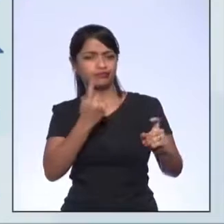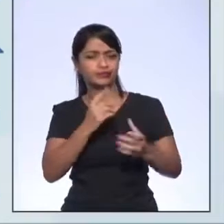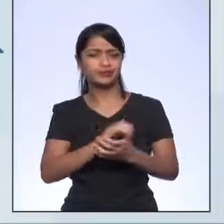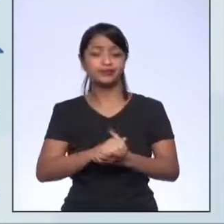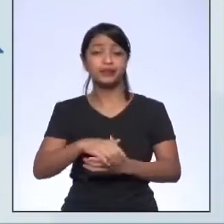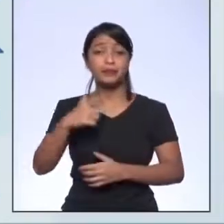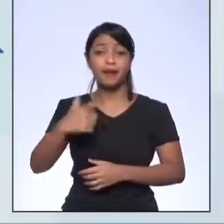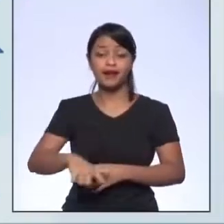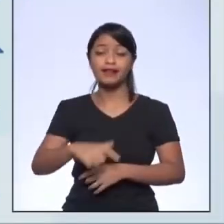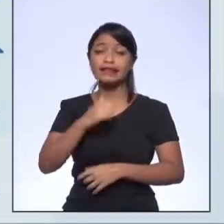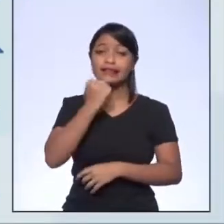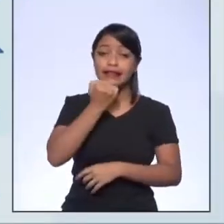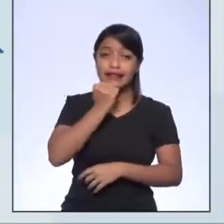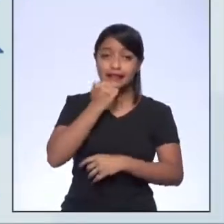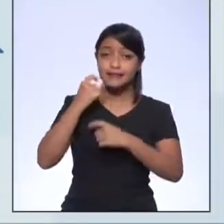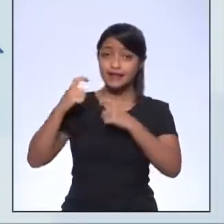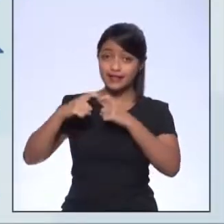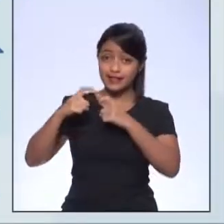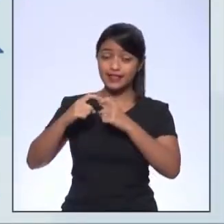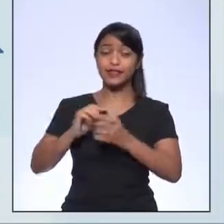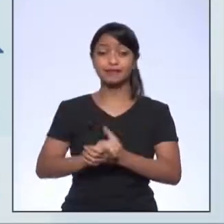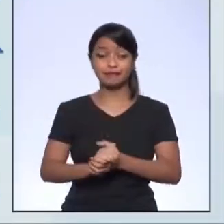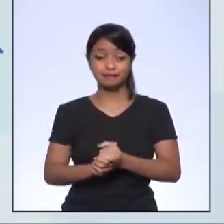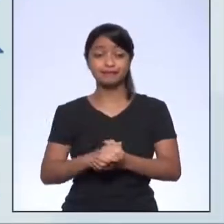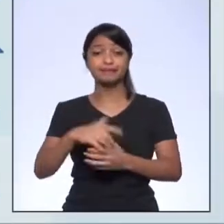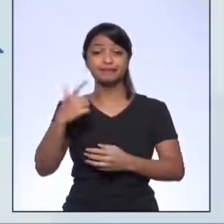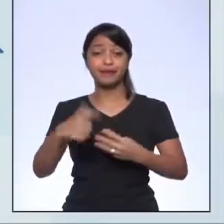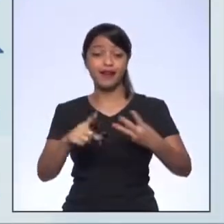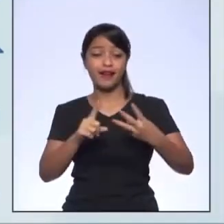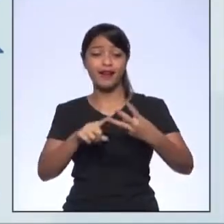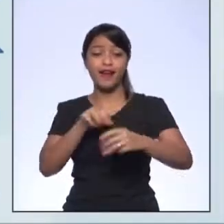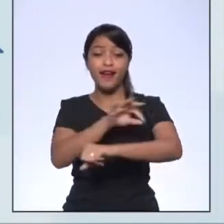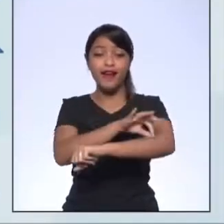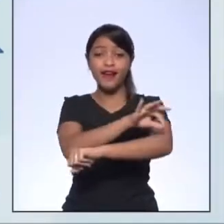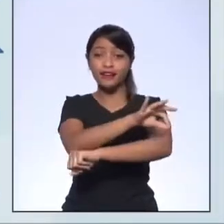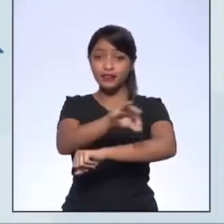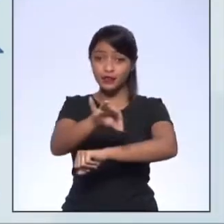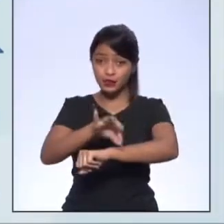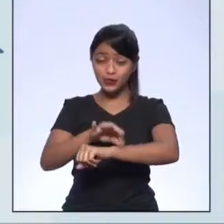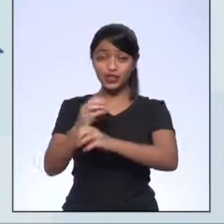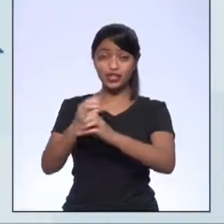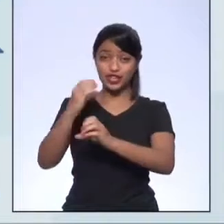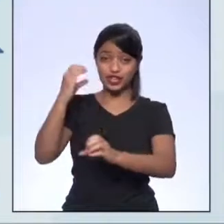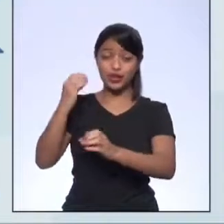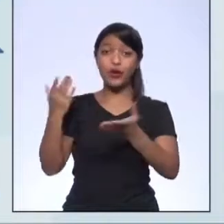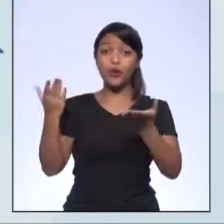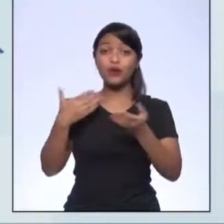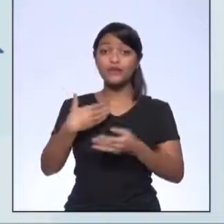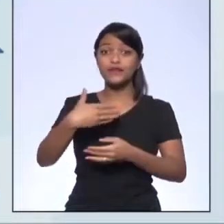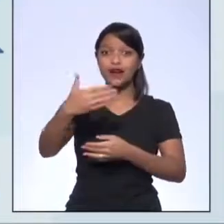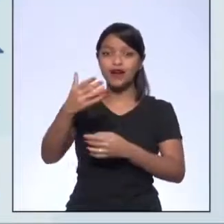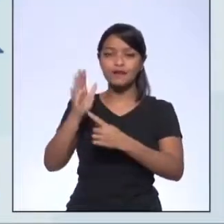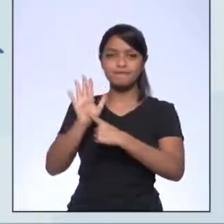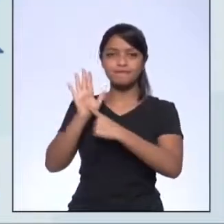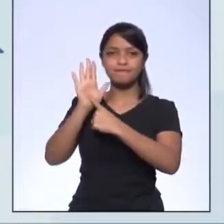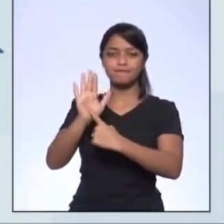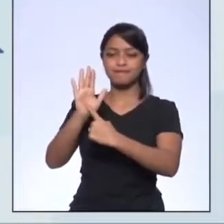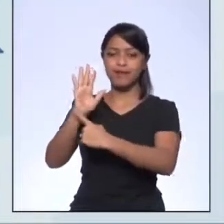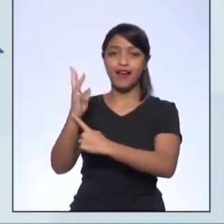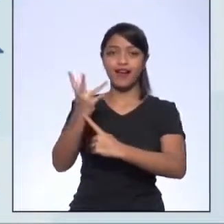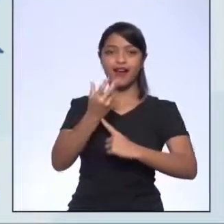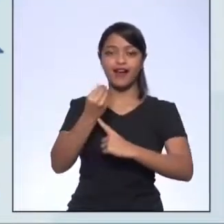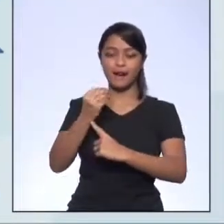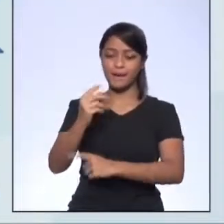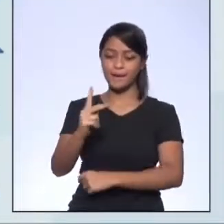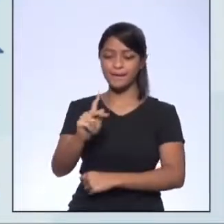medicina, arquitetura e engenharia, inclusive hoje nós vamos ver o Parthenon, que é uma obra arquitetônica muito importante desse